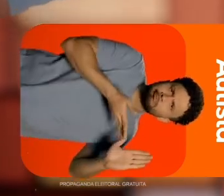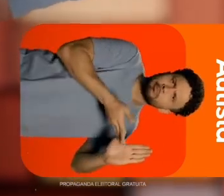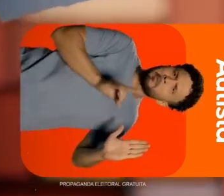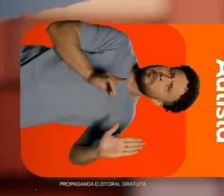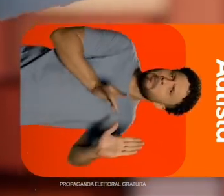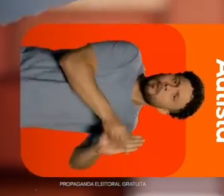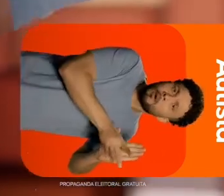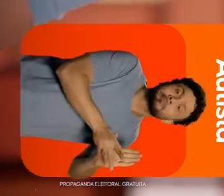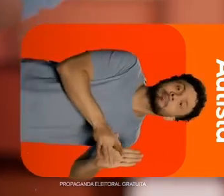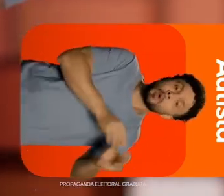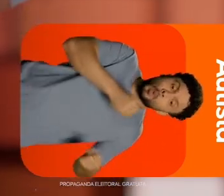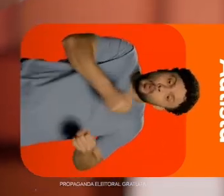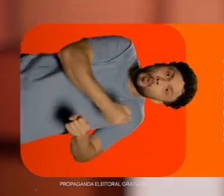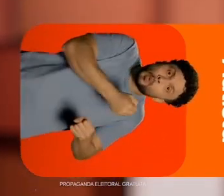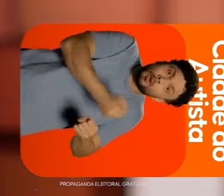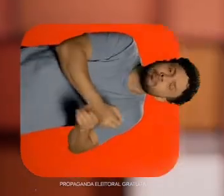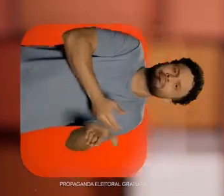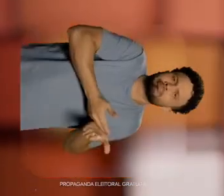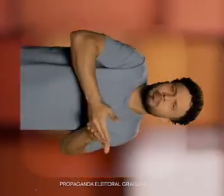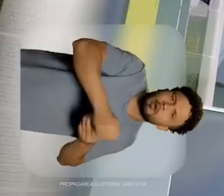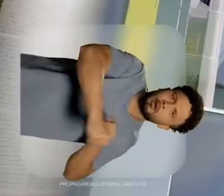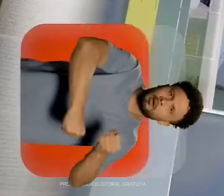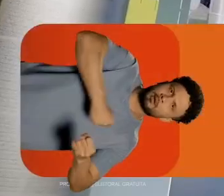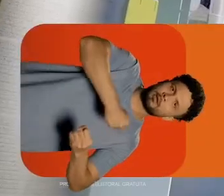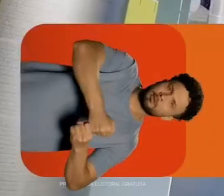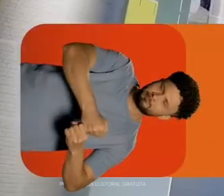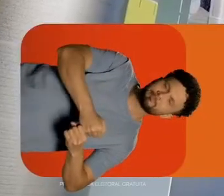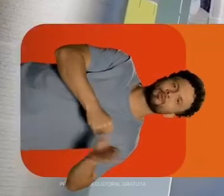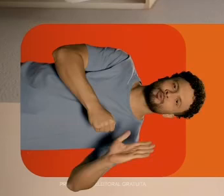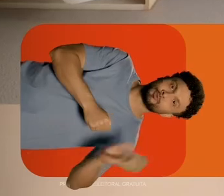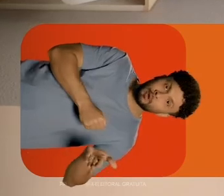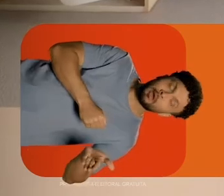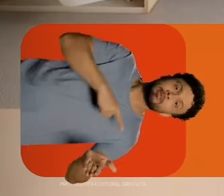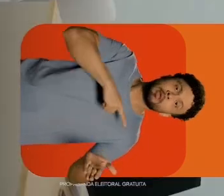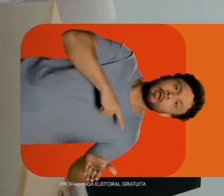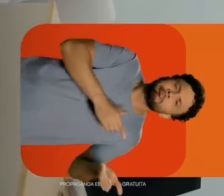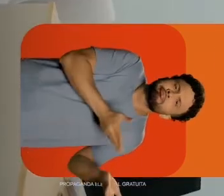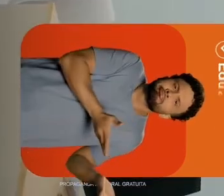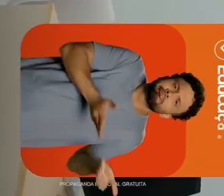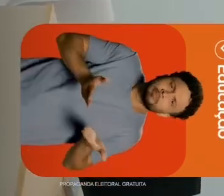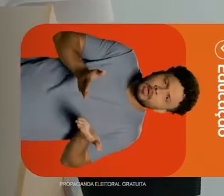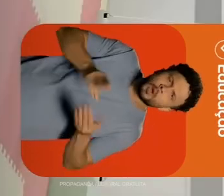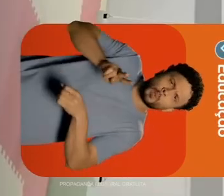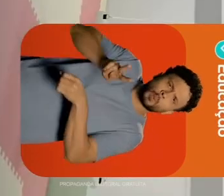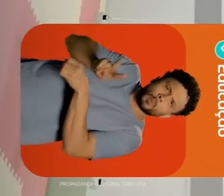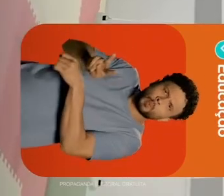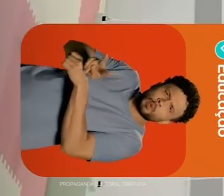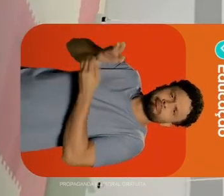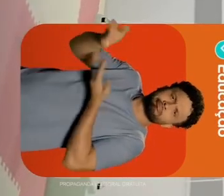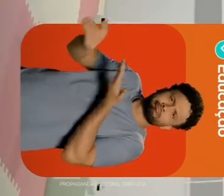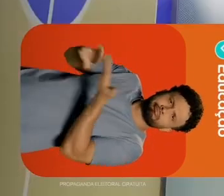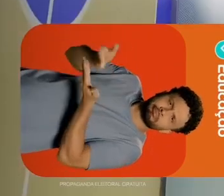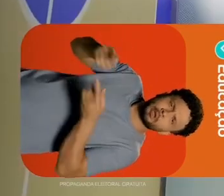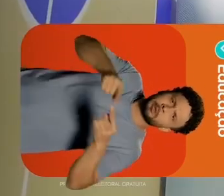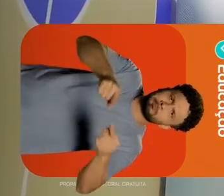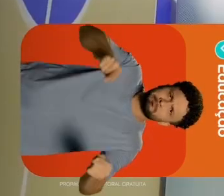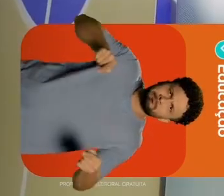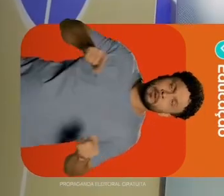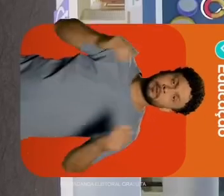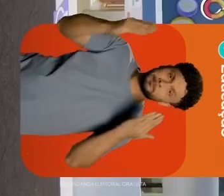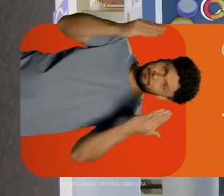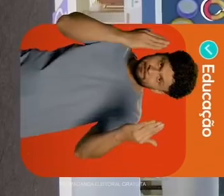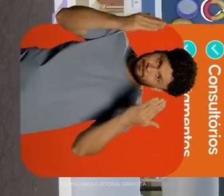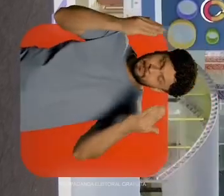pronto e a construção começa no ano que vem. Ela vai ter consultórios, tratamentos, espaços para terapia e